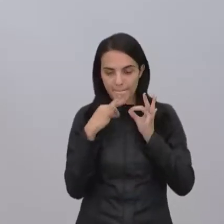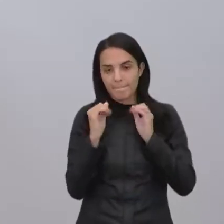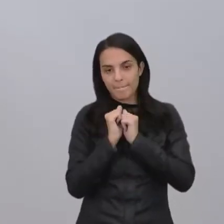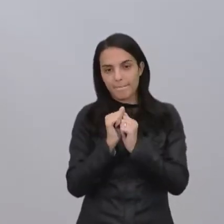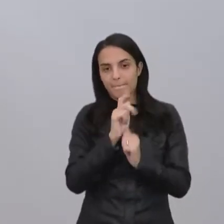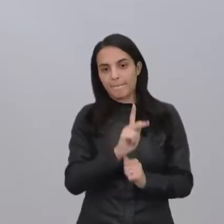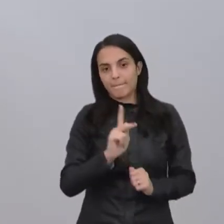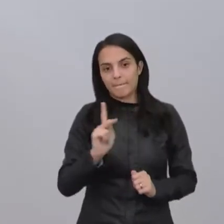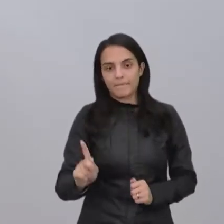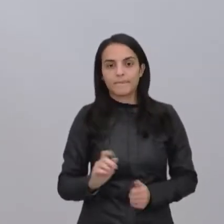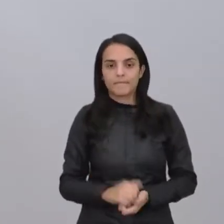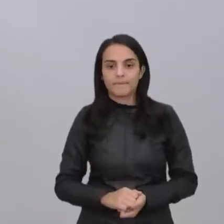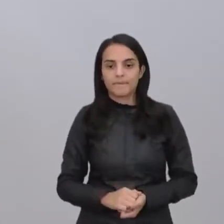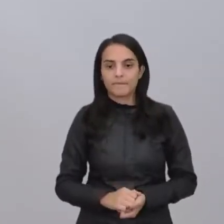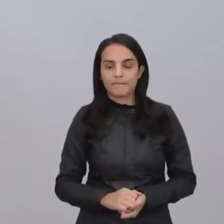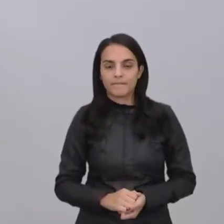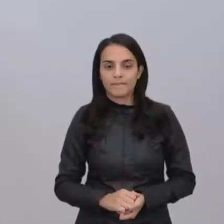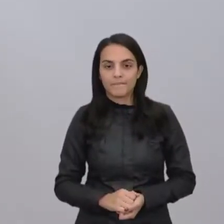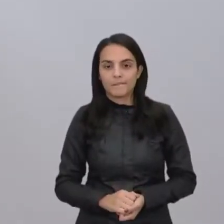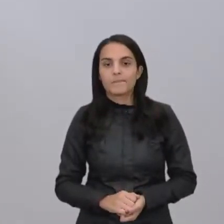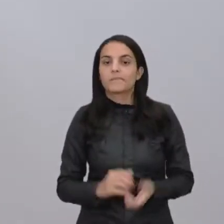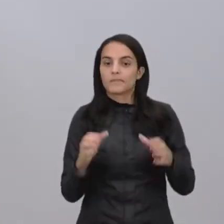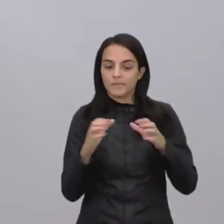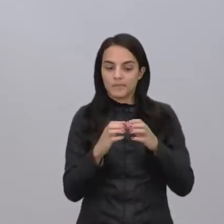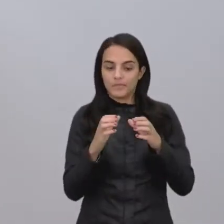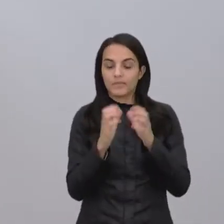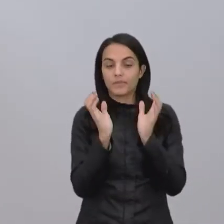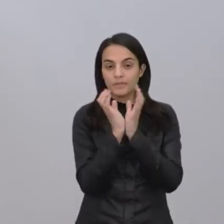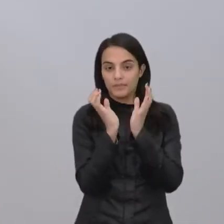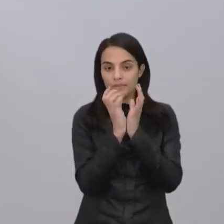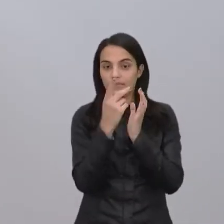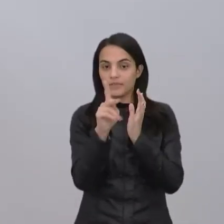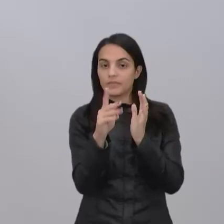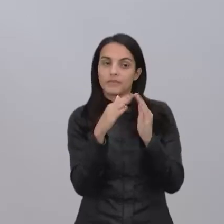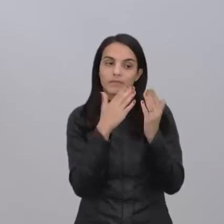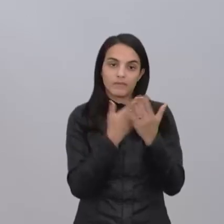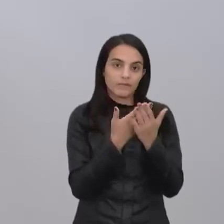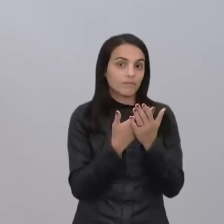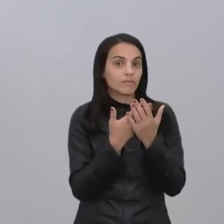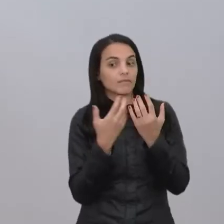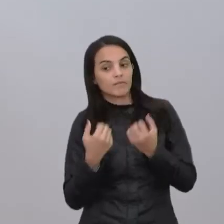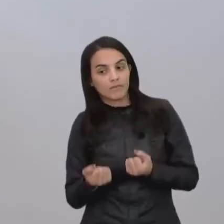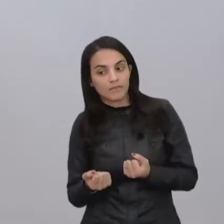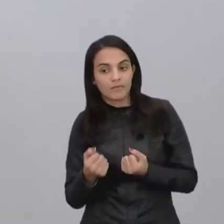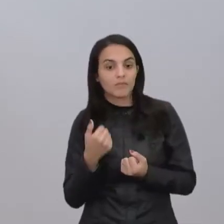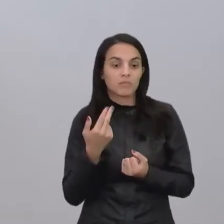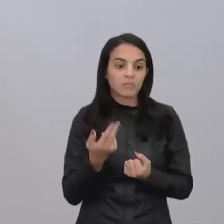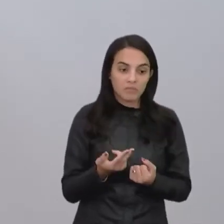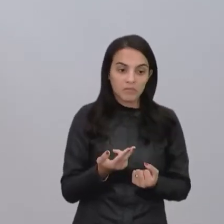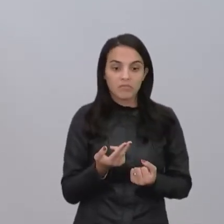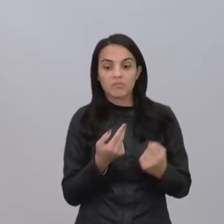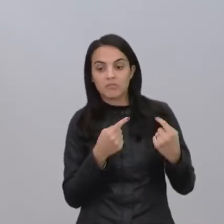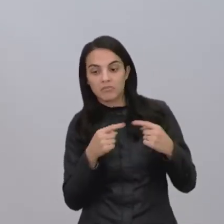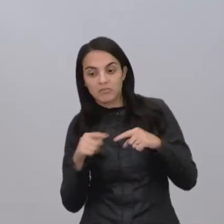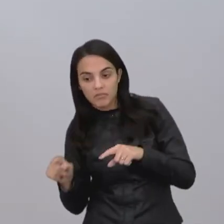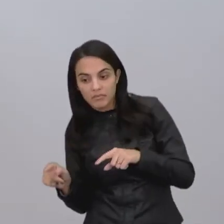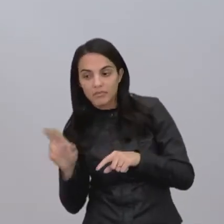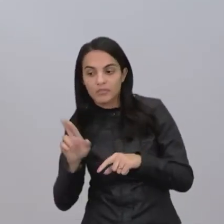seu opositor. Será que o grupo aí na sua sala é a favor? Será que um outro grupo é contra o uso